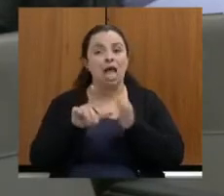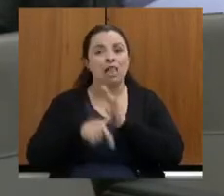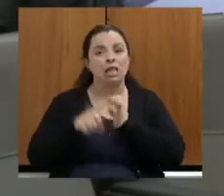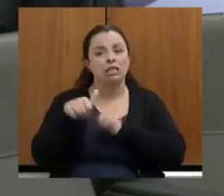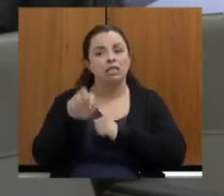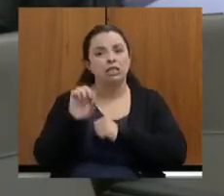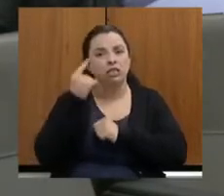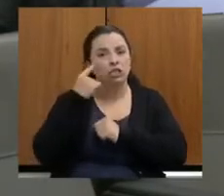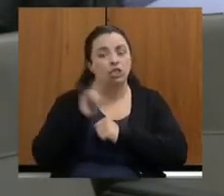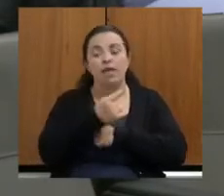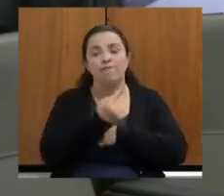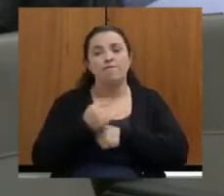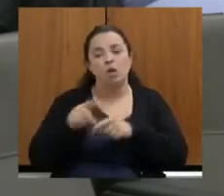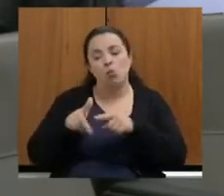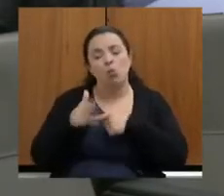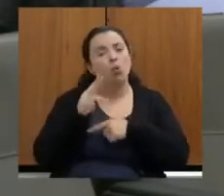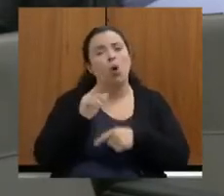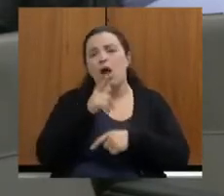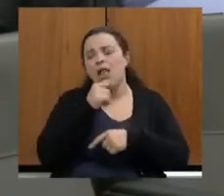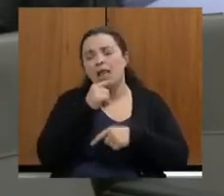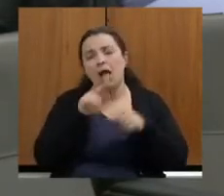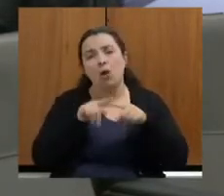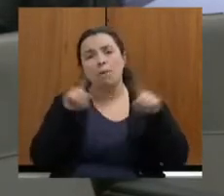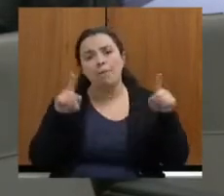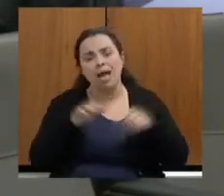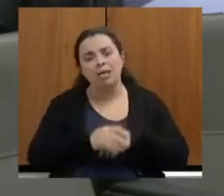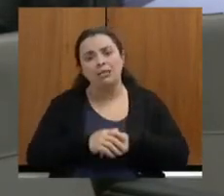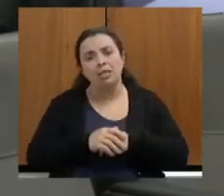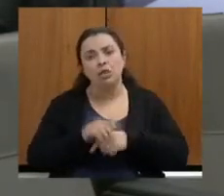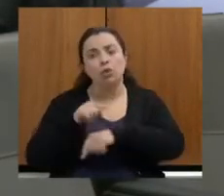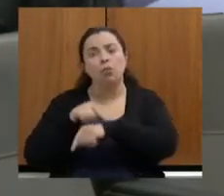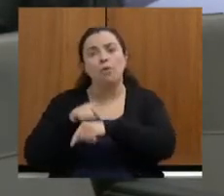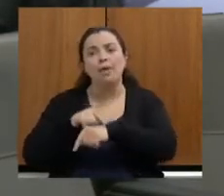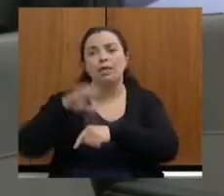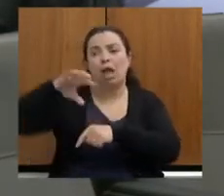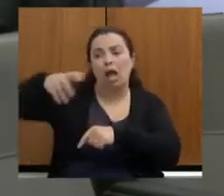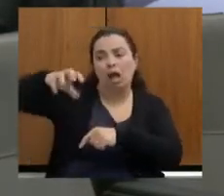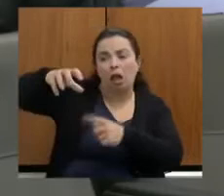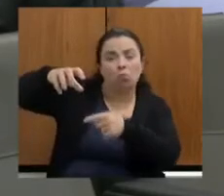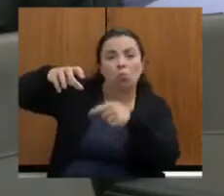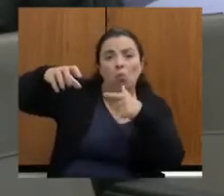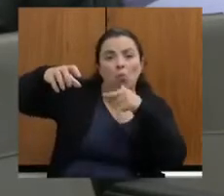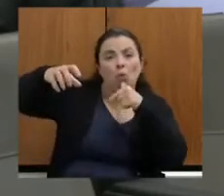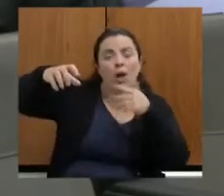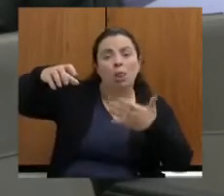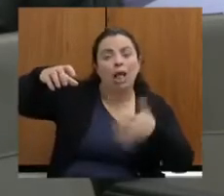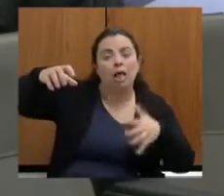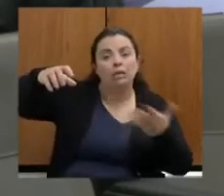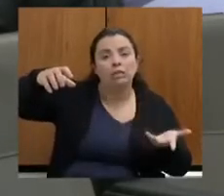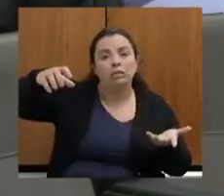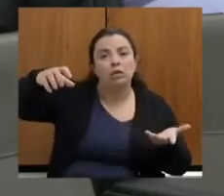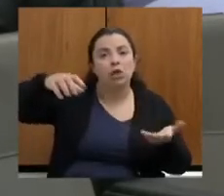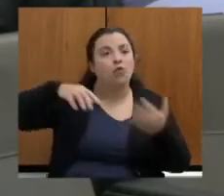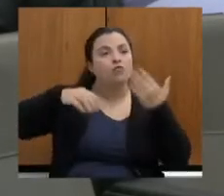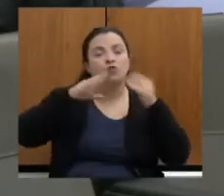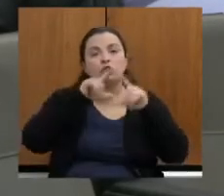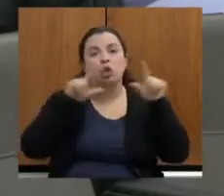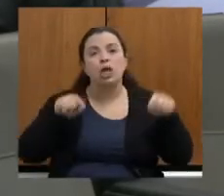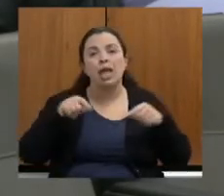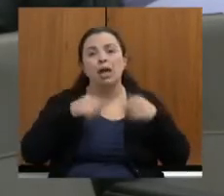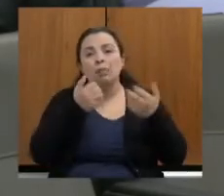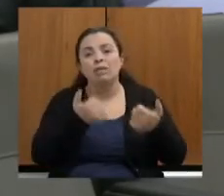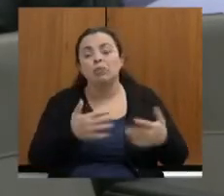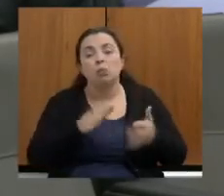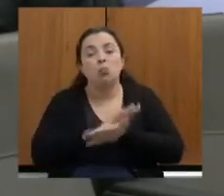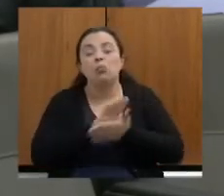cortar sua água agora quando tá na hora que tá faltando nenhum funcionário para poder justificativa porque hoje a gente